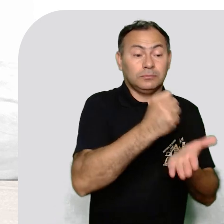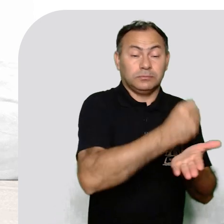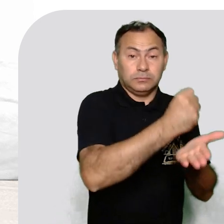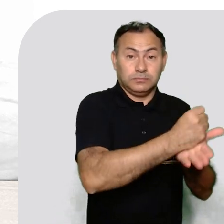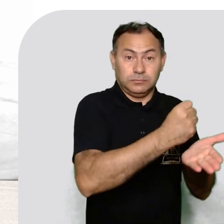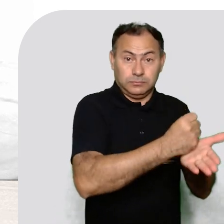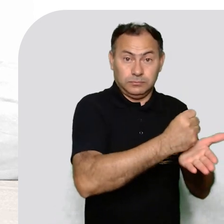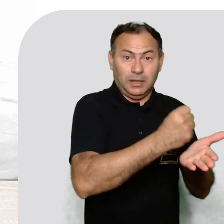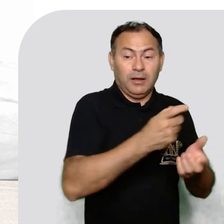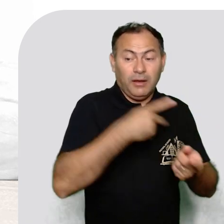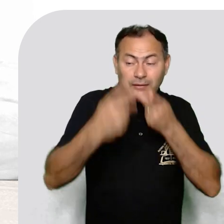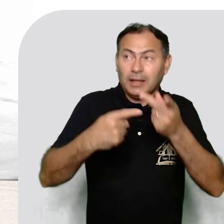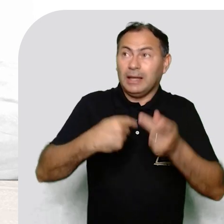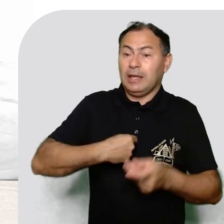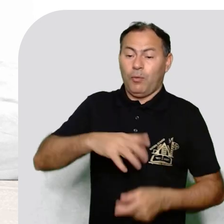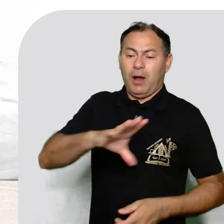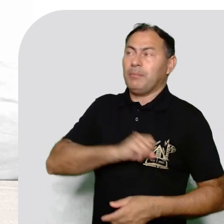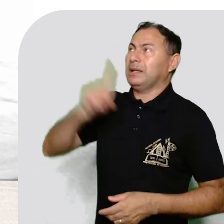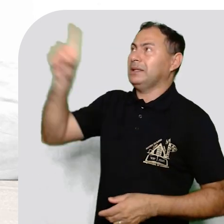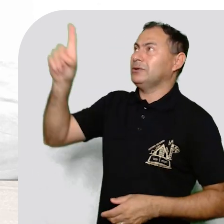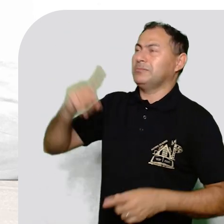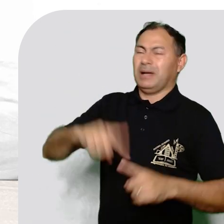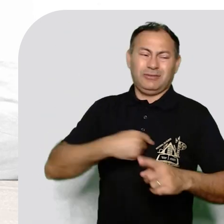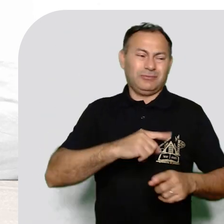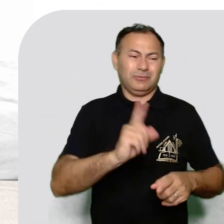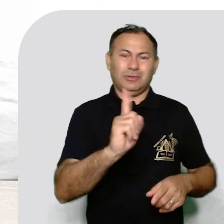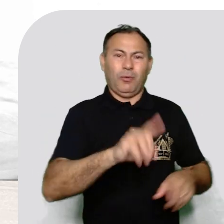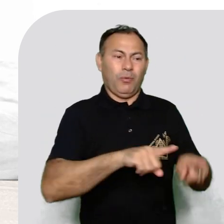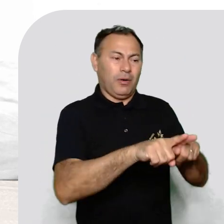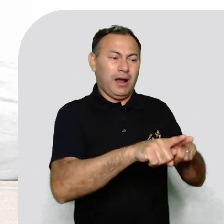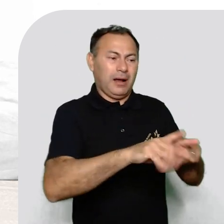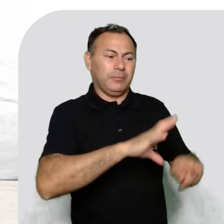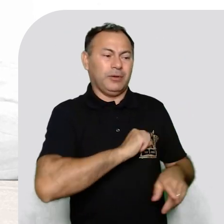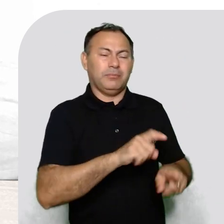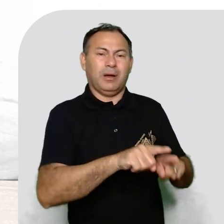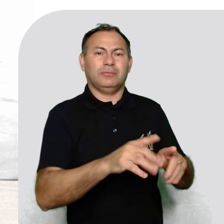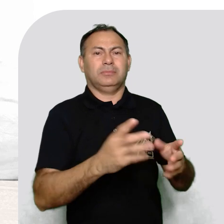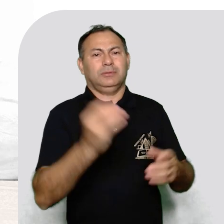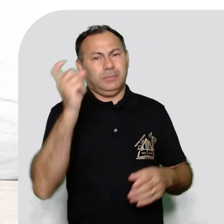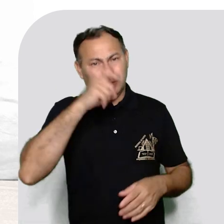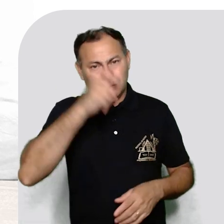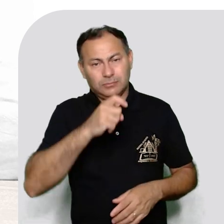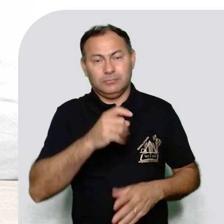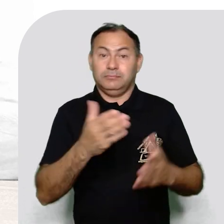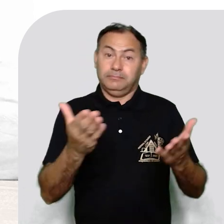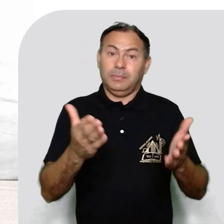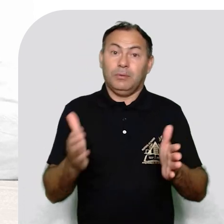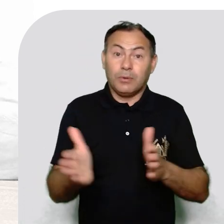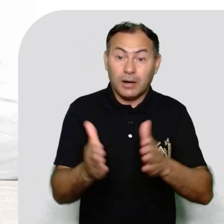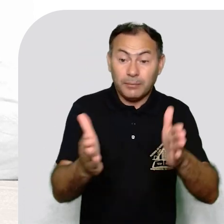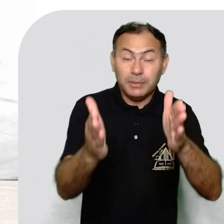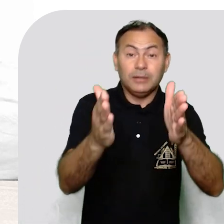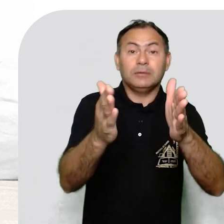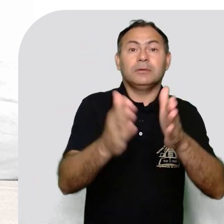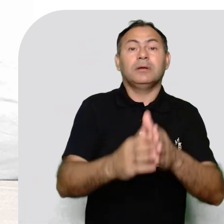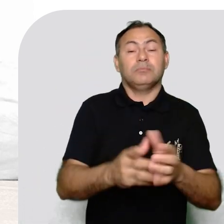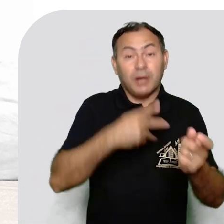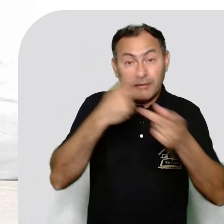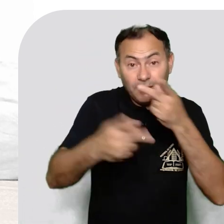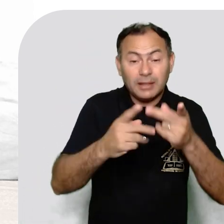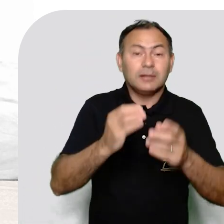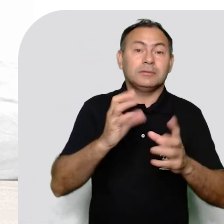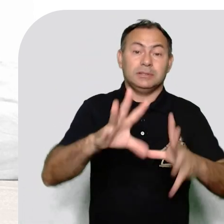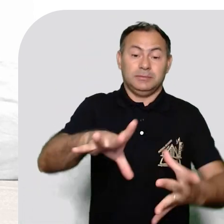Se eu disser que amo a Deus e não amo o meu irmão, sou mentiroso. Então o caminho para se falar